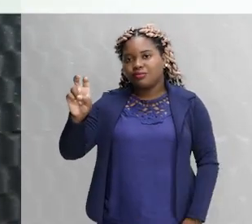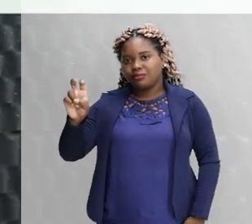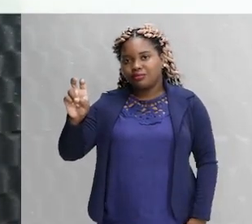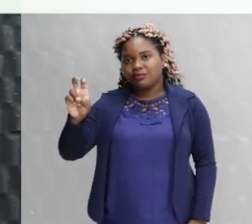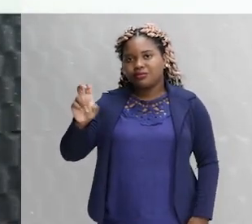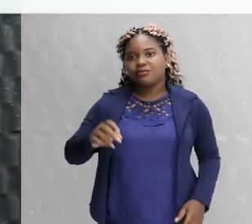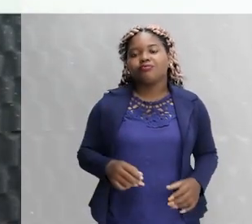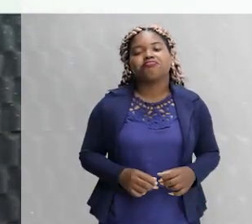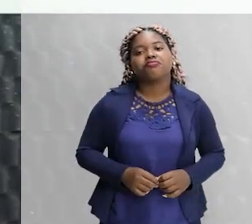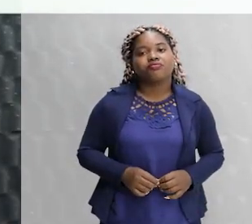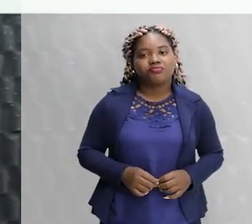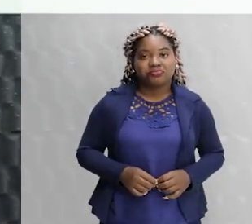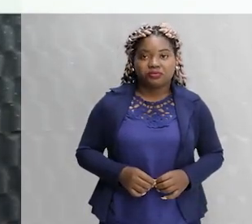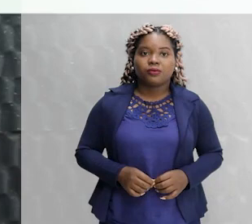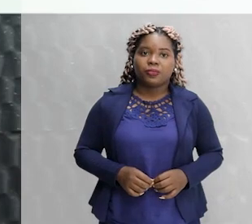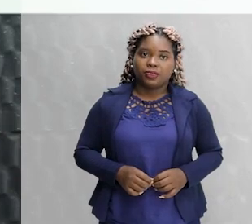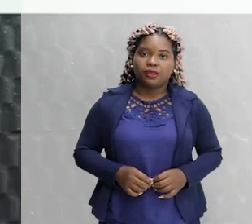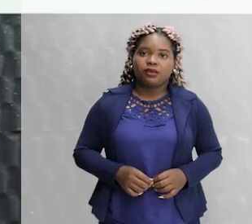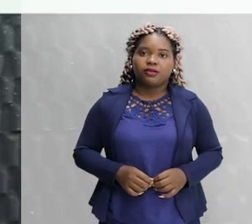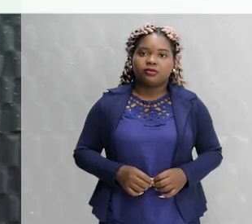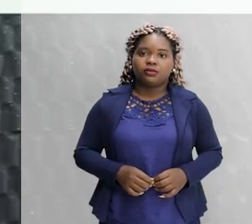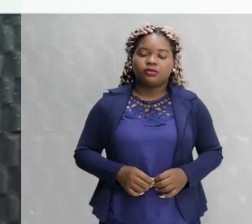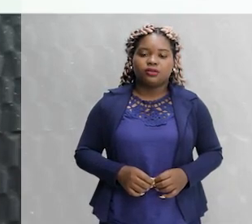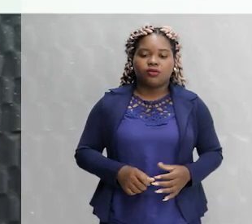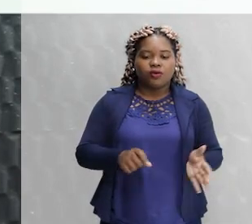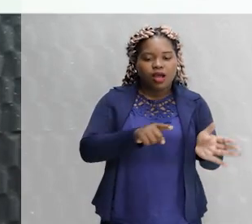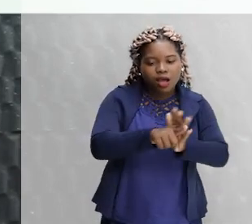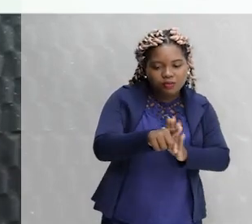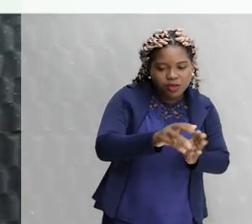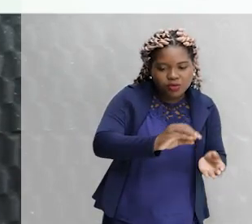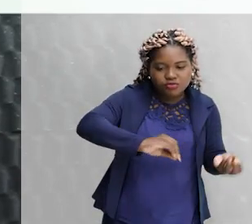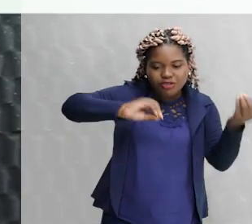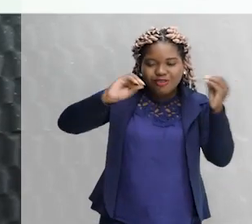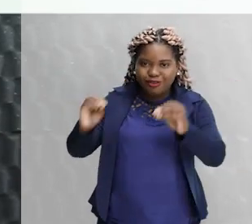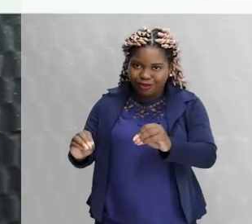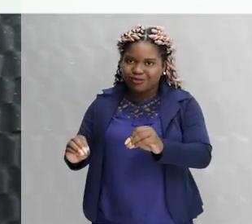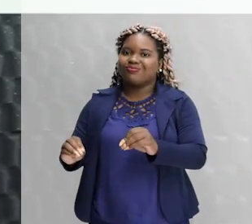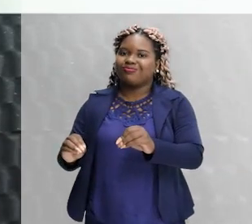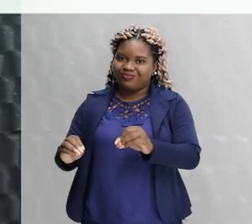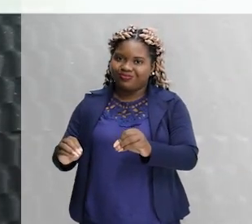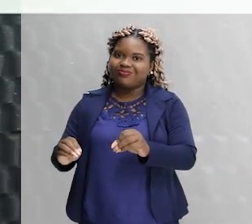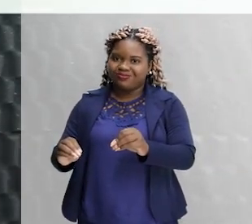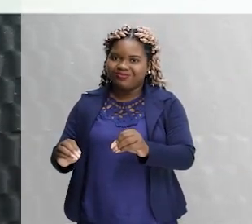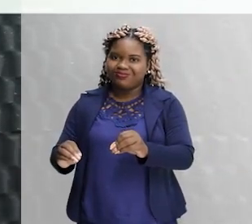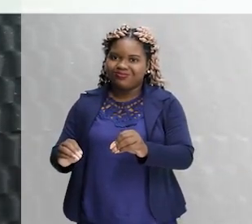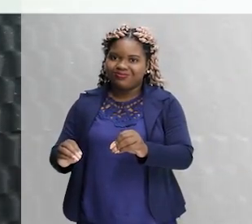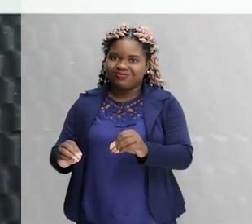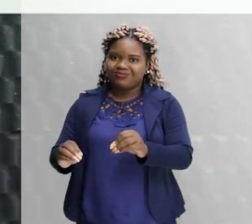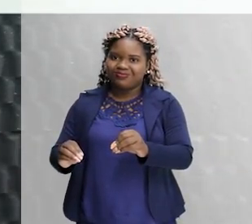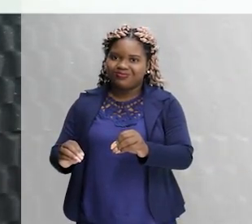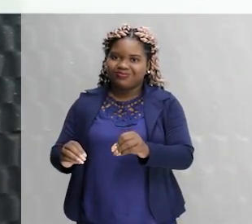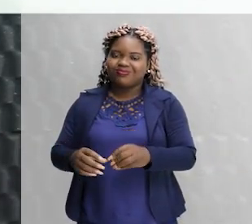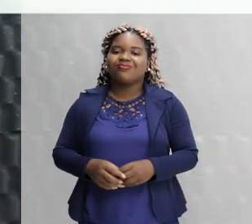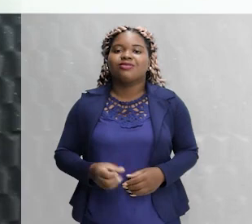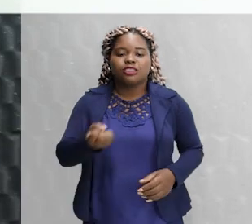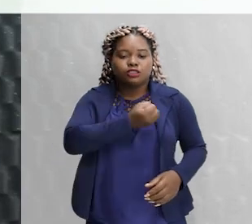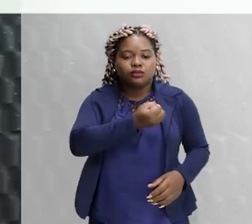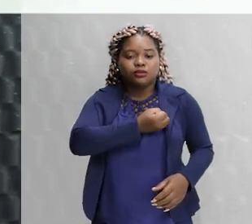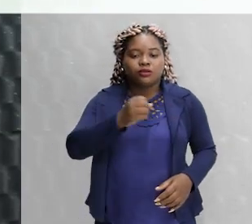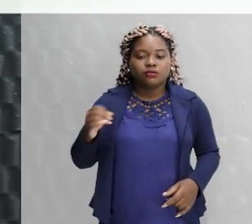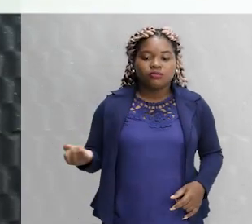peso que é dado de propósito, quando você deseja que um valor, que um número tenha mais validade do que o outro, tenha